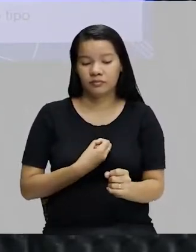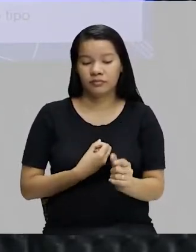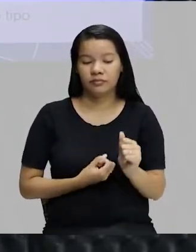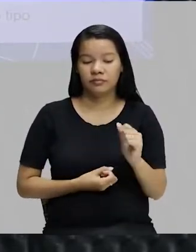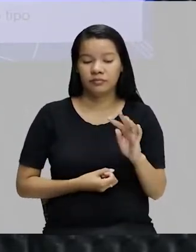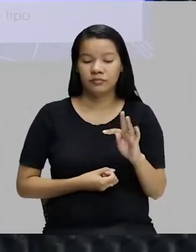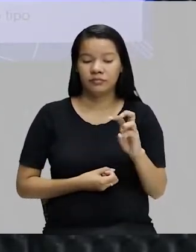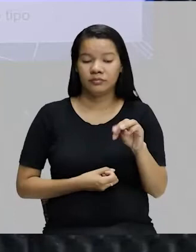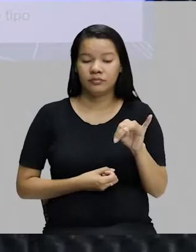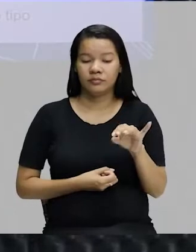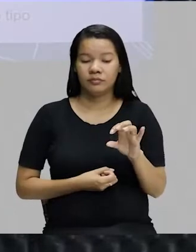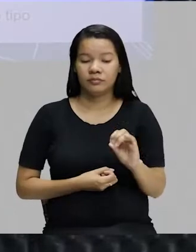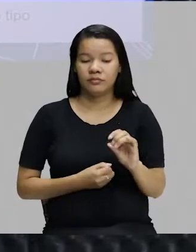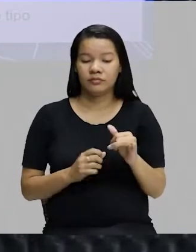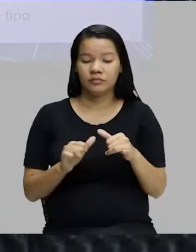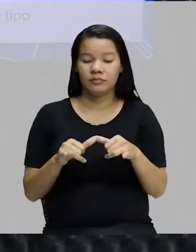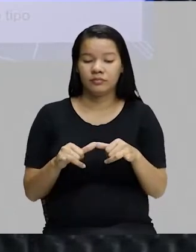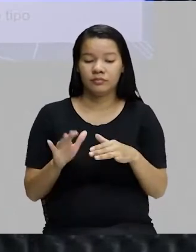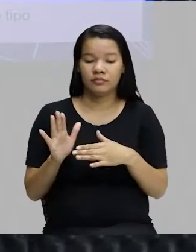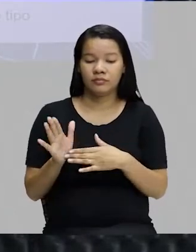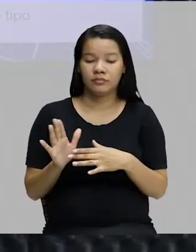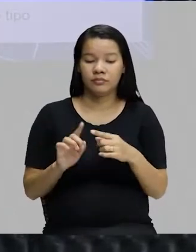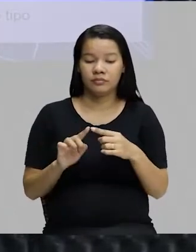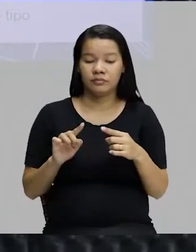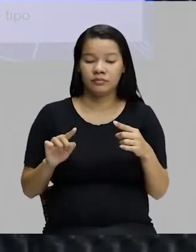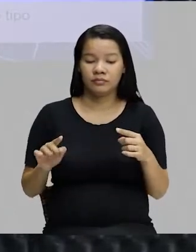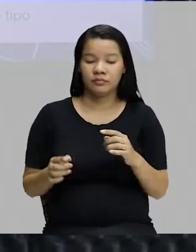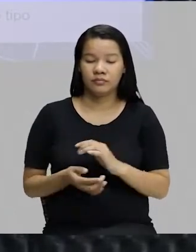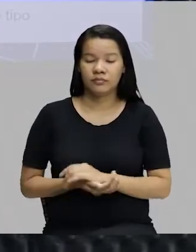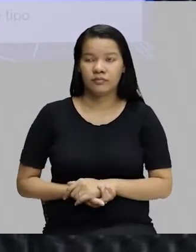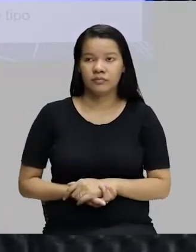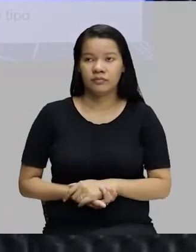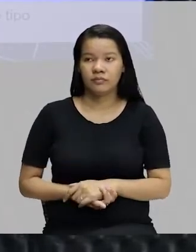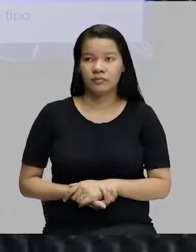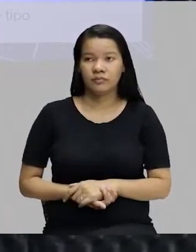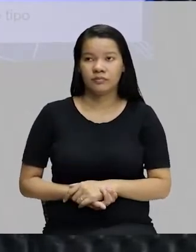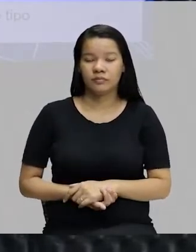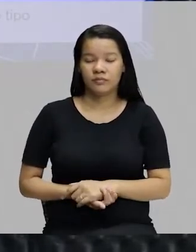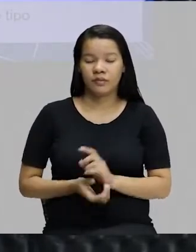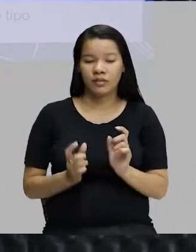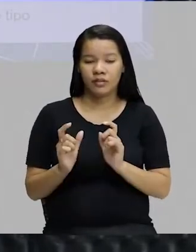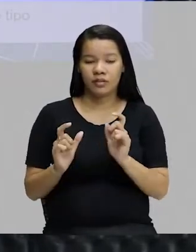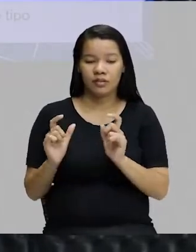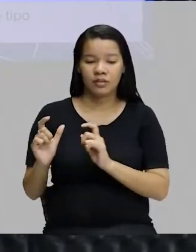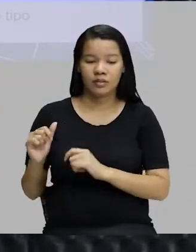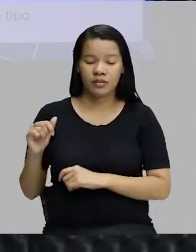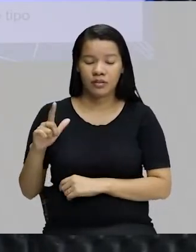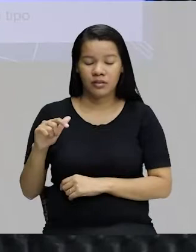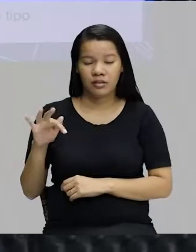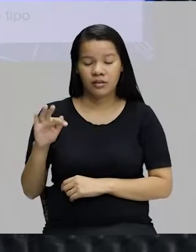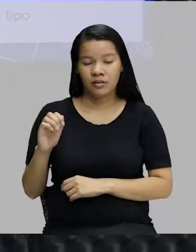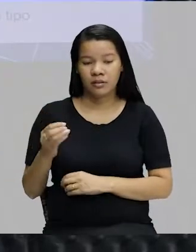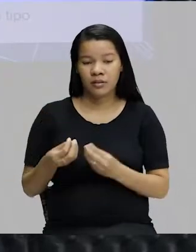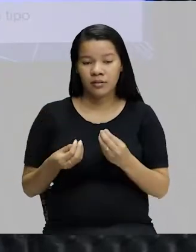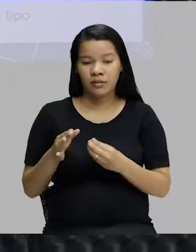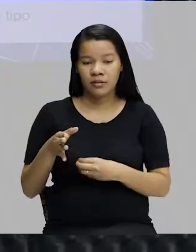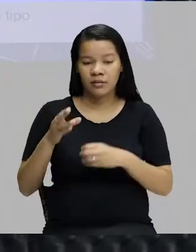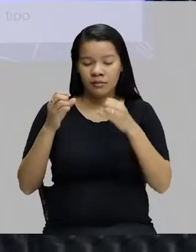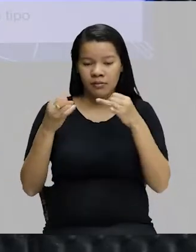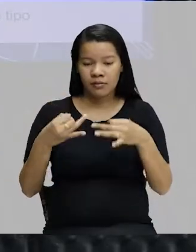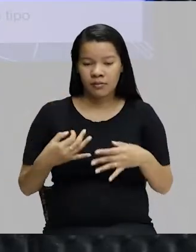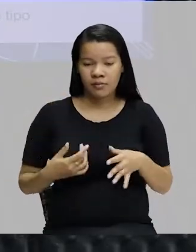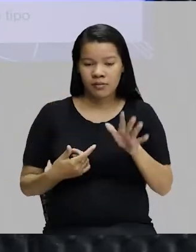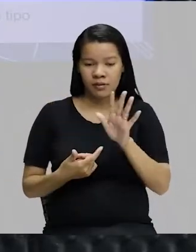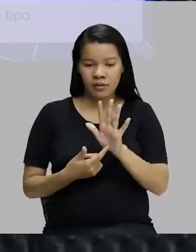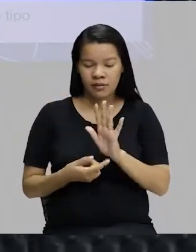1 é radiação ou partículas alfa. E as partículas alfa, como apresentamos na tabela